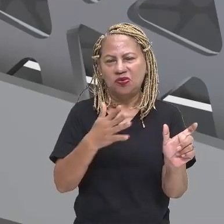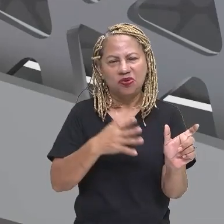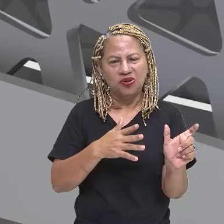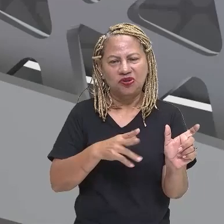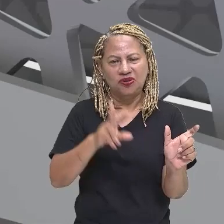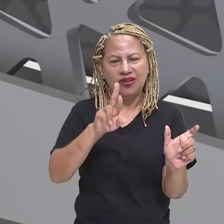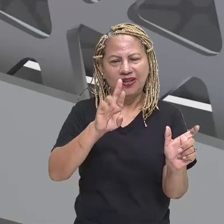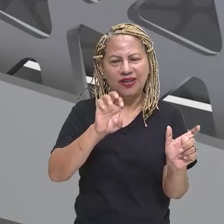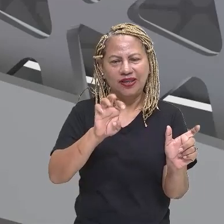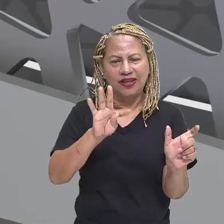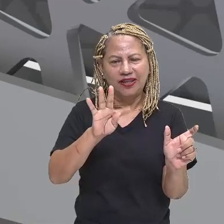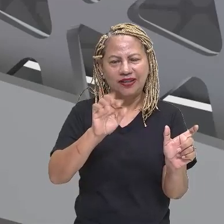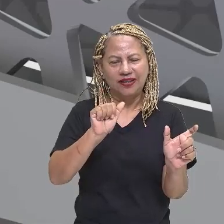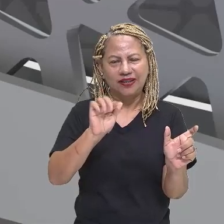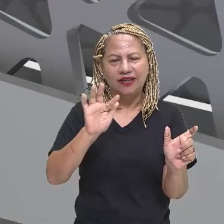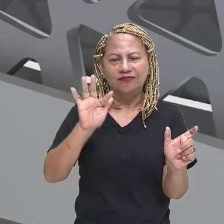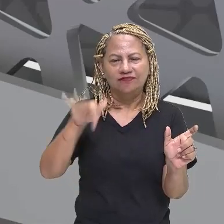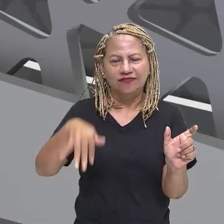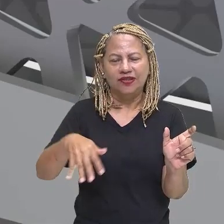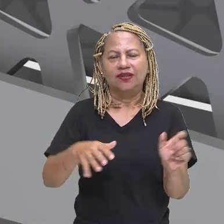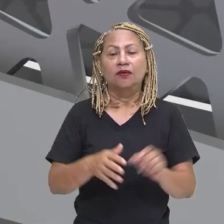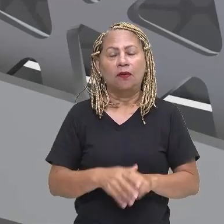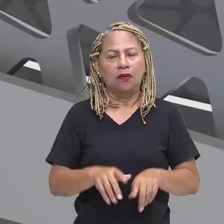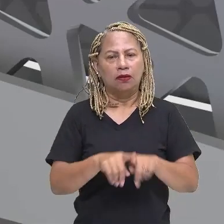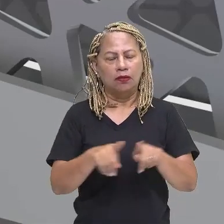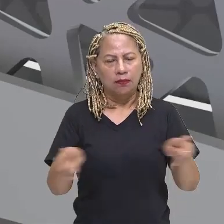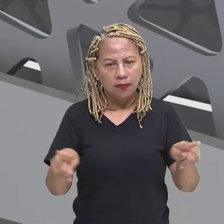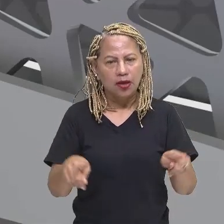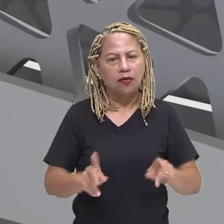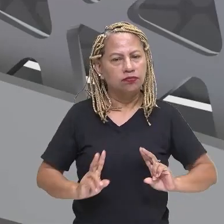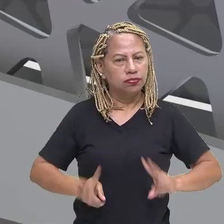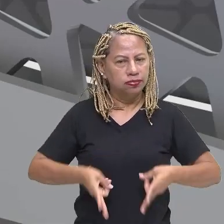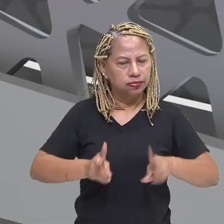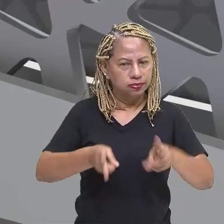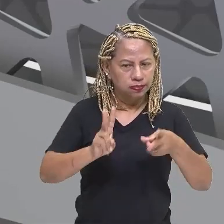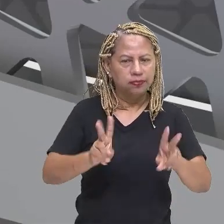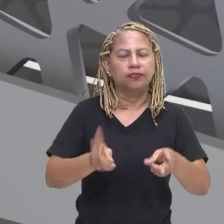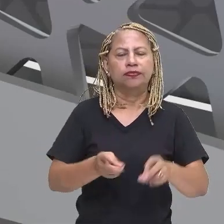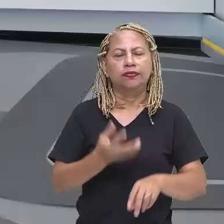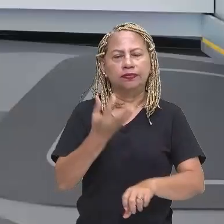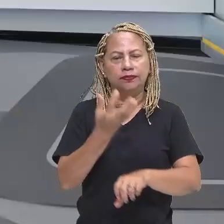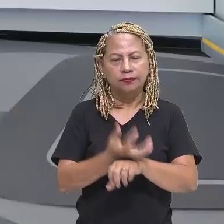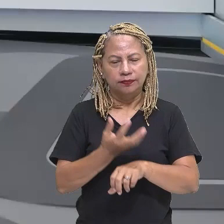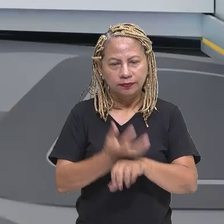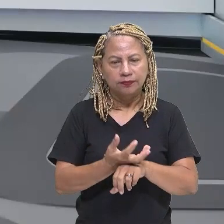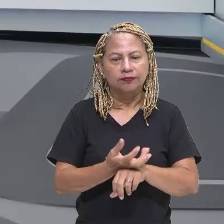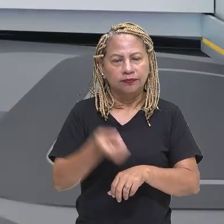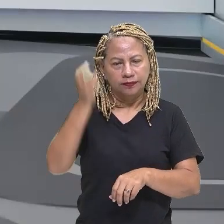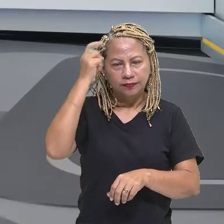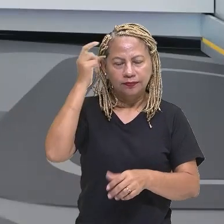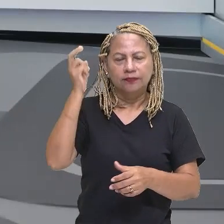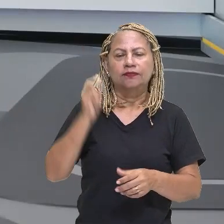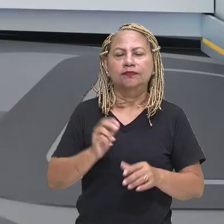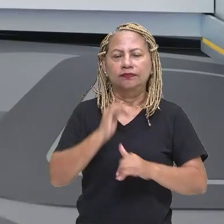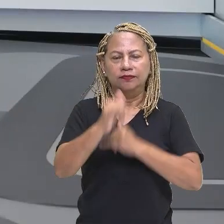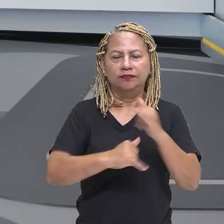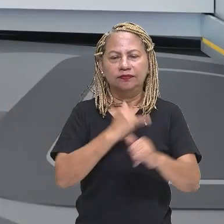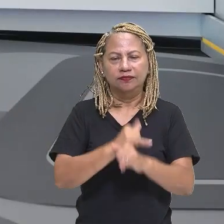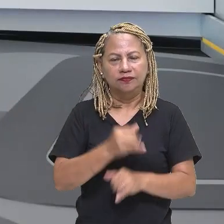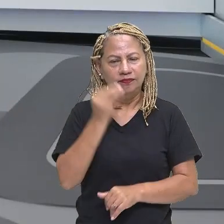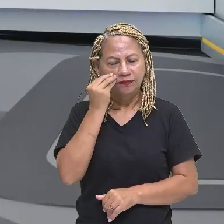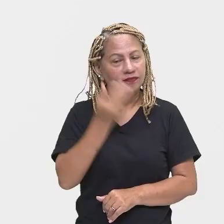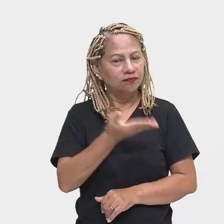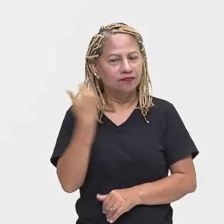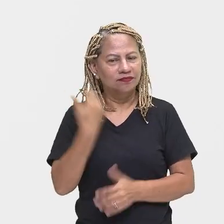aqui animados para dar continuidade ao nosso componente de cultura digital. Então vamos ver o que vamos estudar hoje. Então